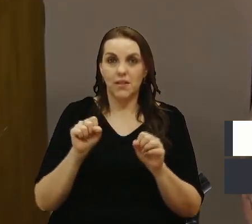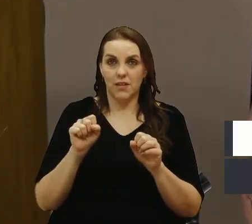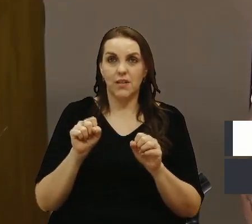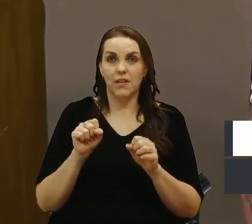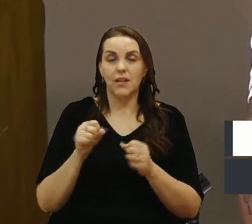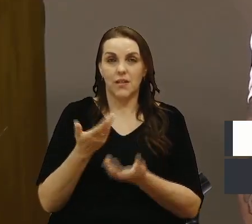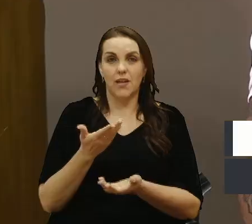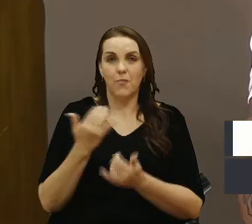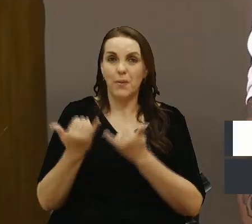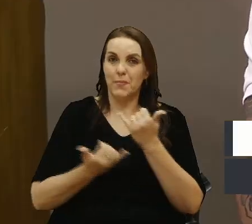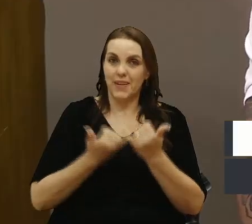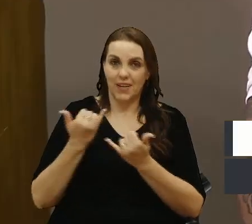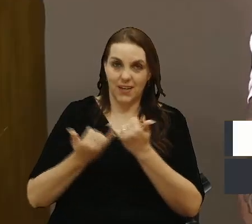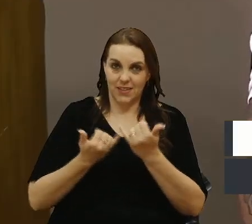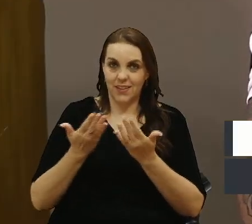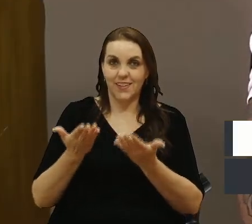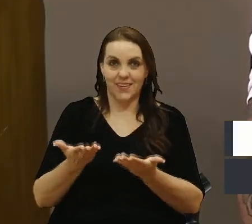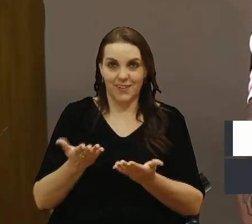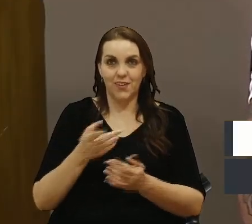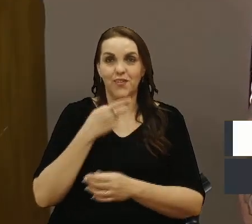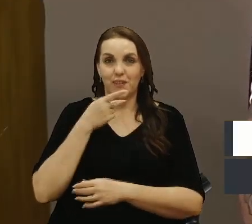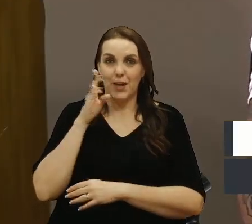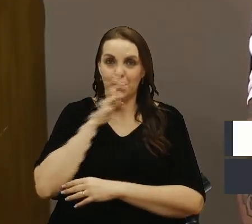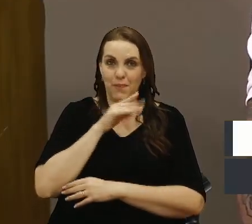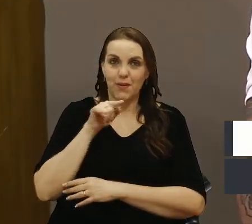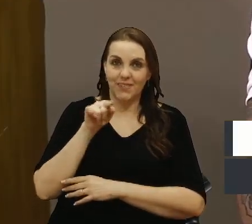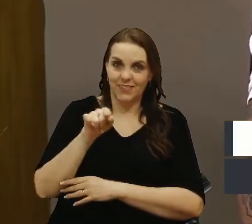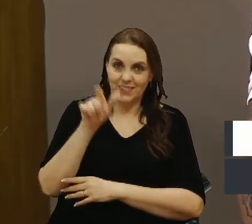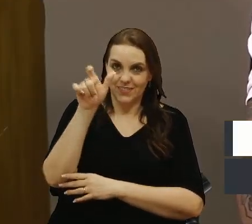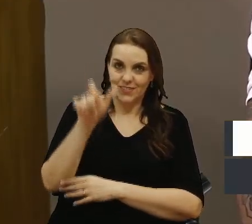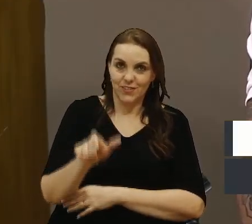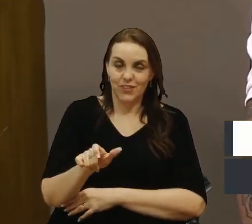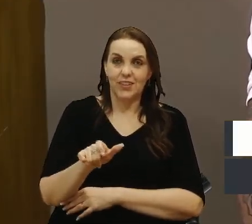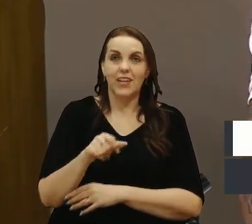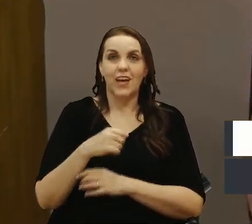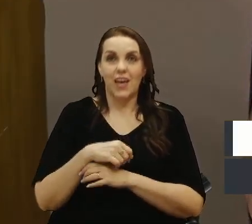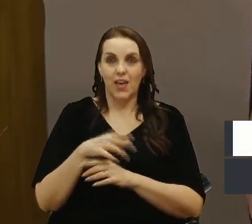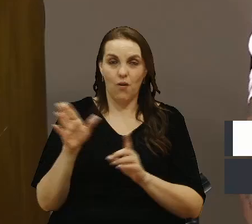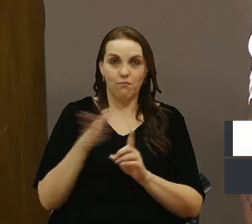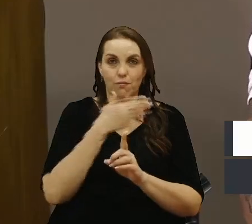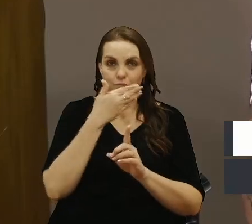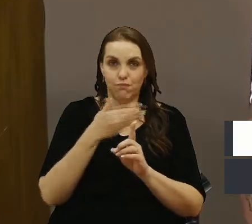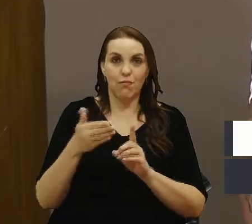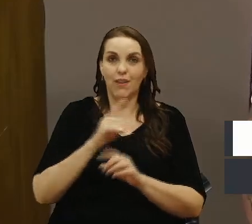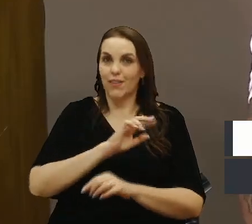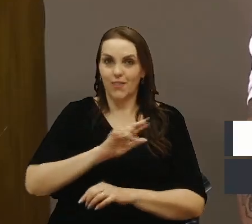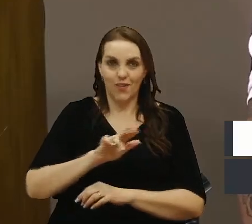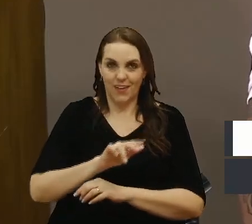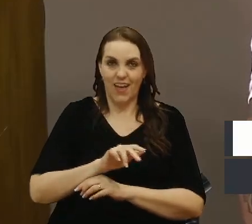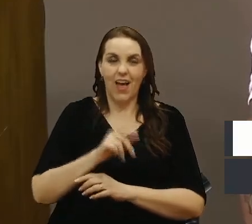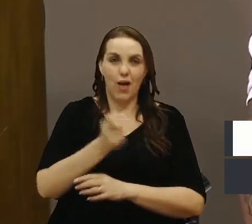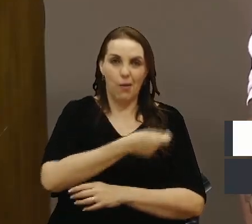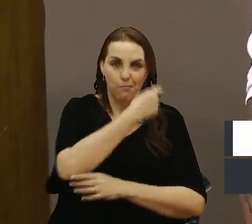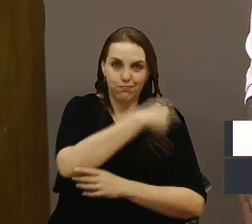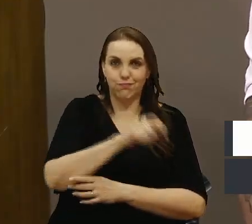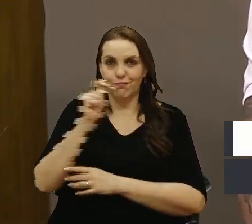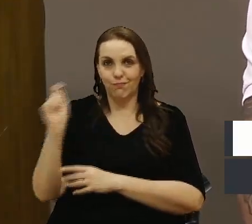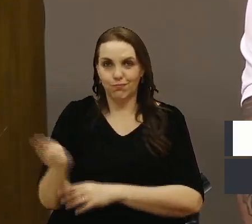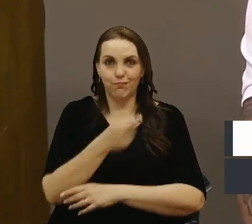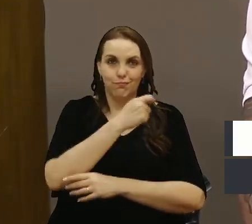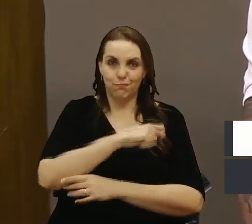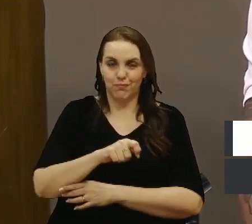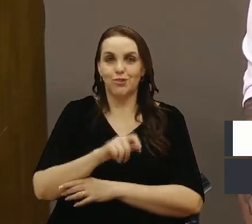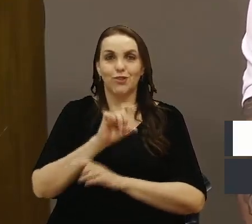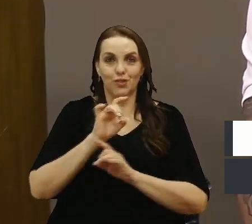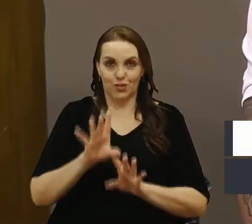foi uma brincadeira, né, que eu falei mal da vossa pessoa e acabei apanhando mesmo do Guilherme na quadra, tá? Então era só isso,